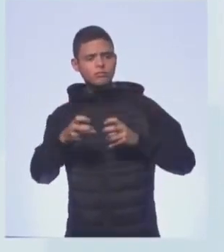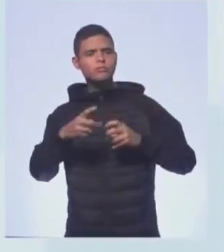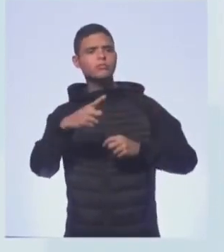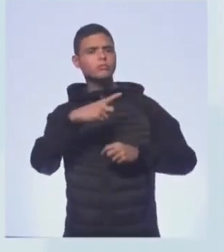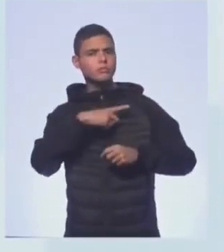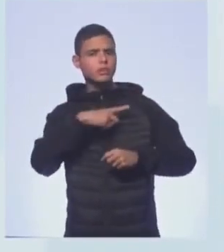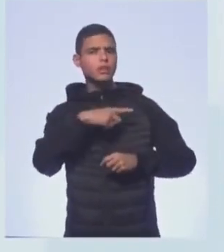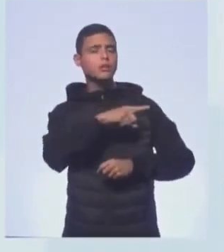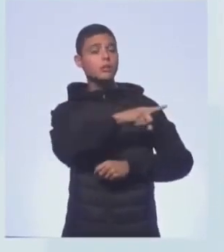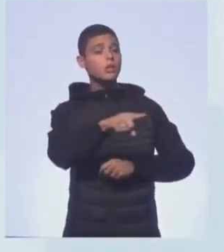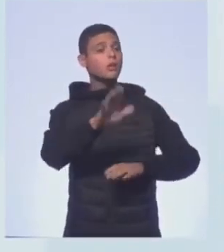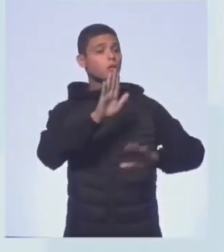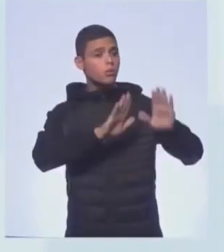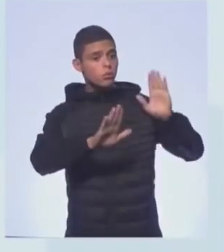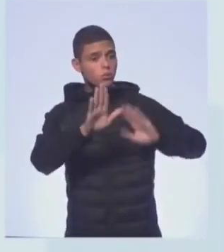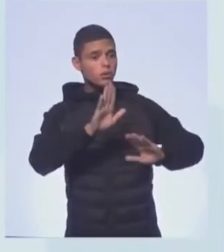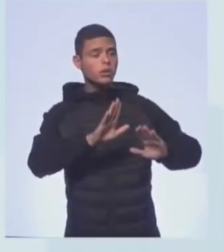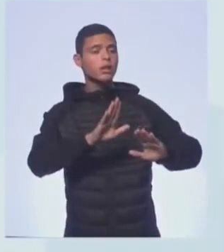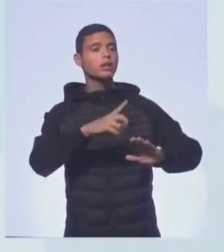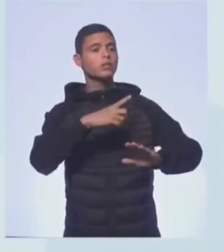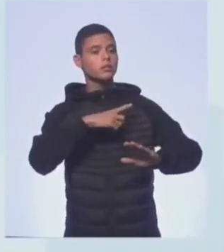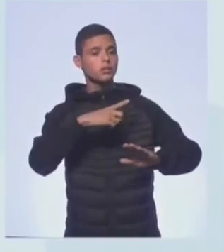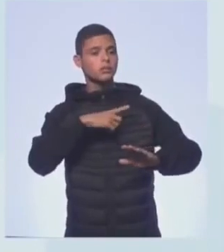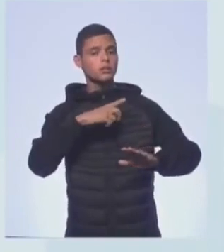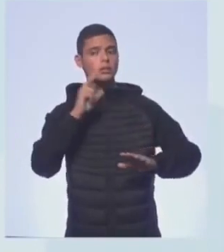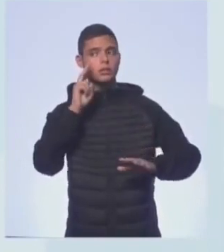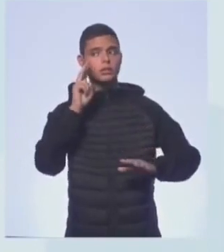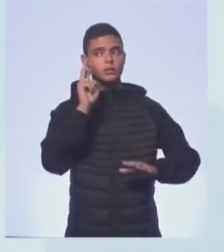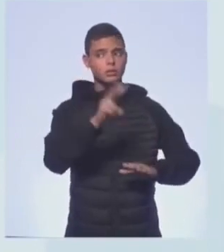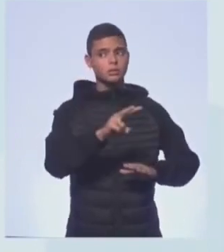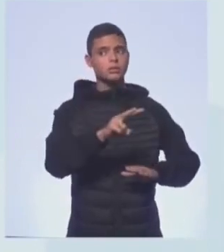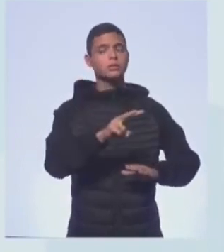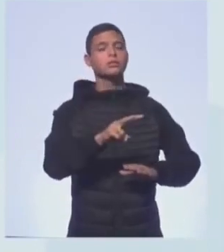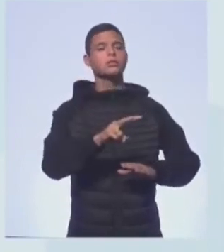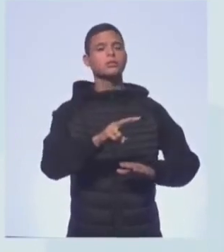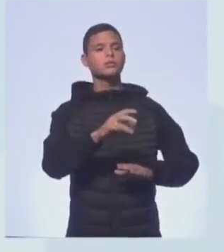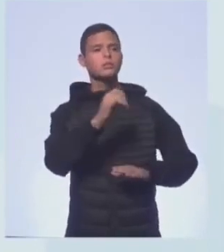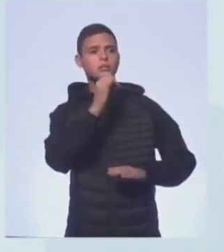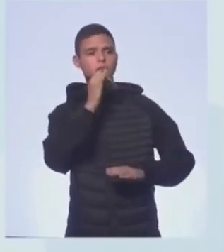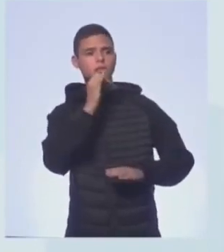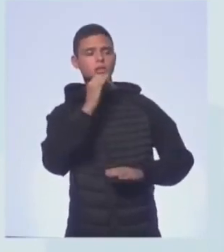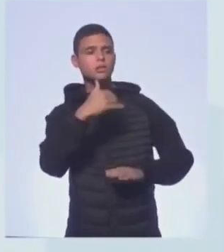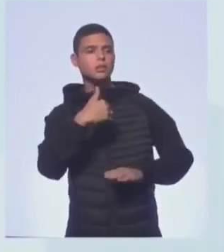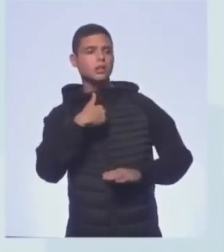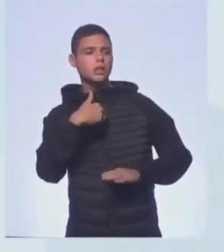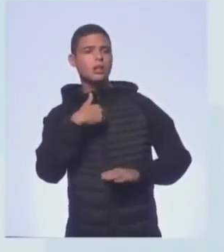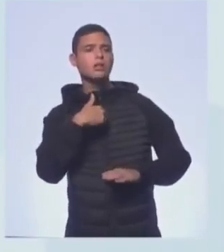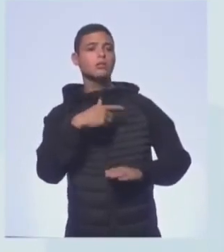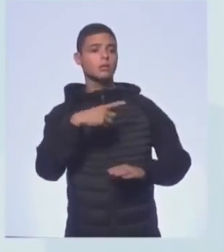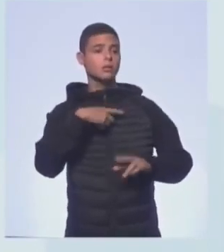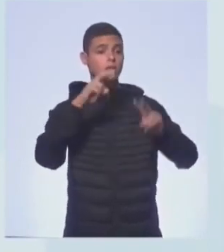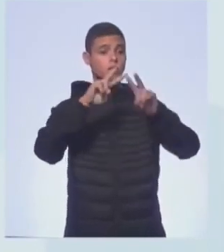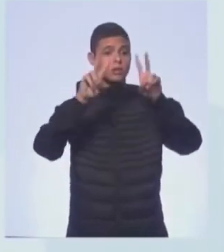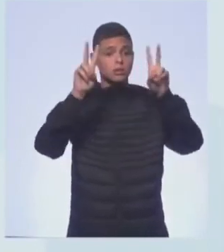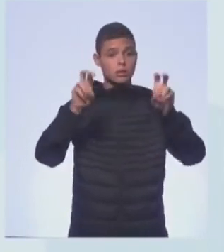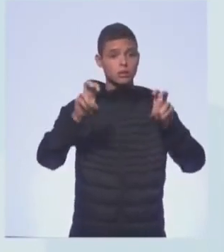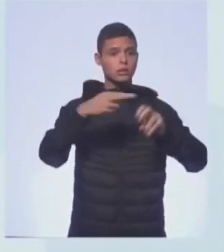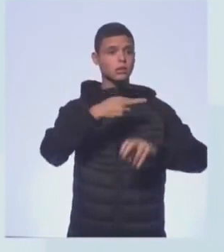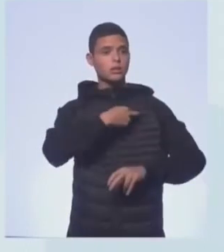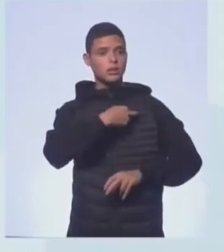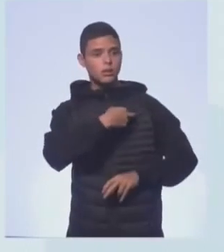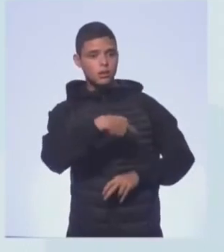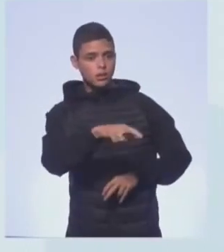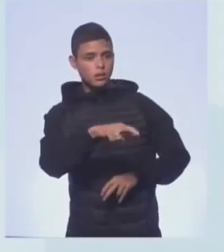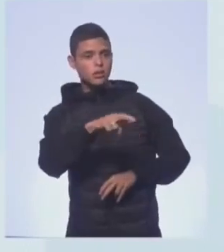preconceito, você tem que tomar cuidado. É o seguinte: se a sua percepção não é preconceituosa. Por exemplo, eu estou tratando esse assunto em cima da minha visão religiosa, em cima da